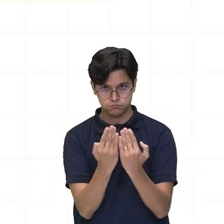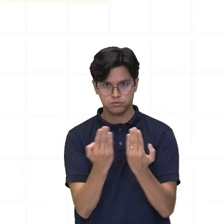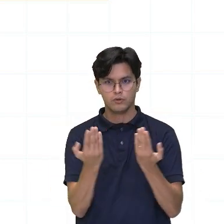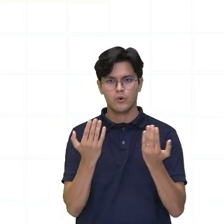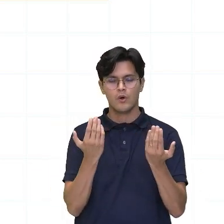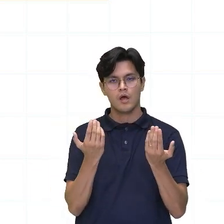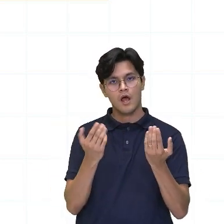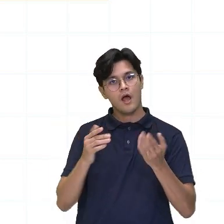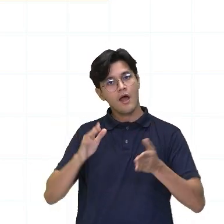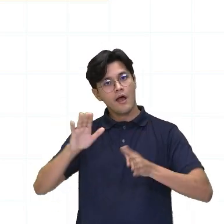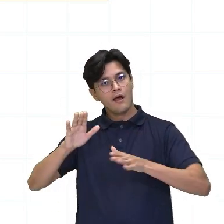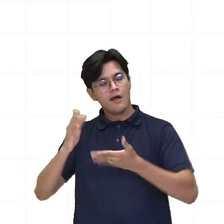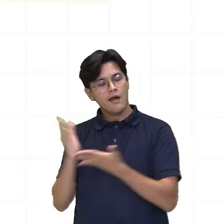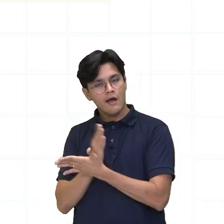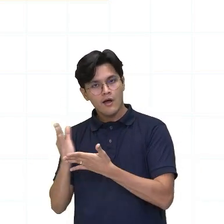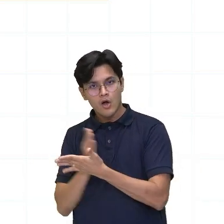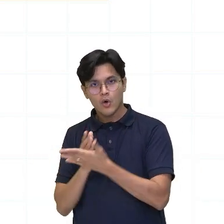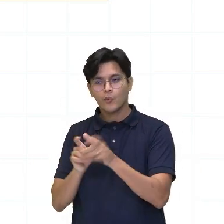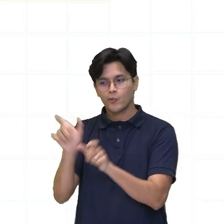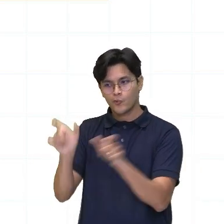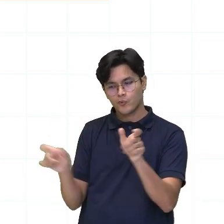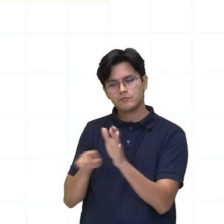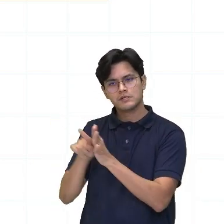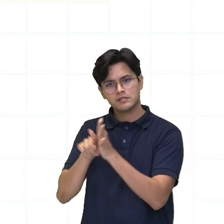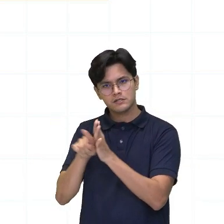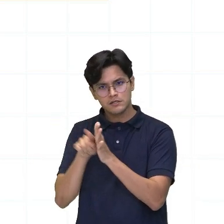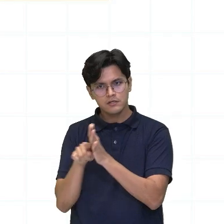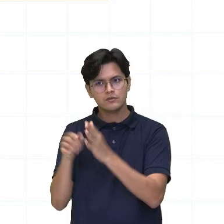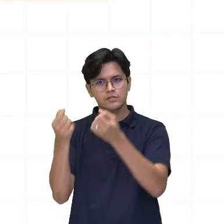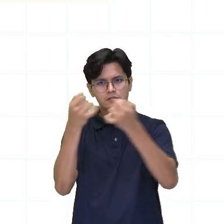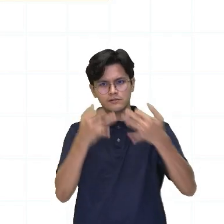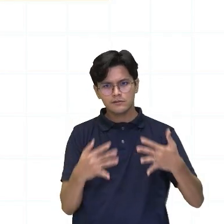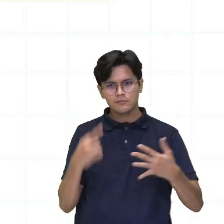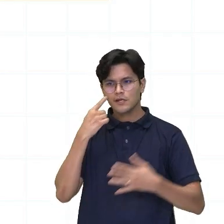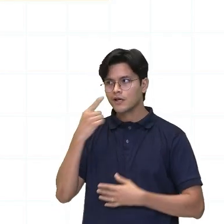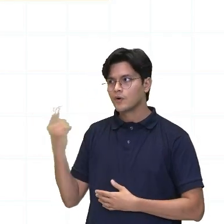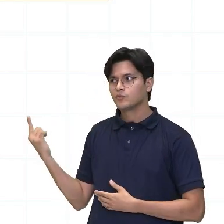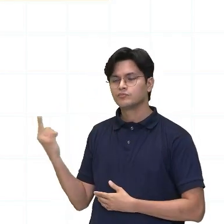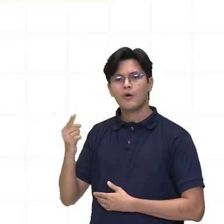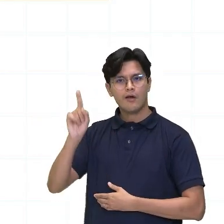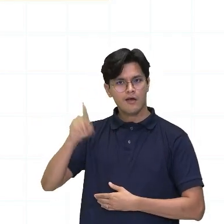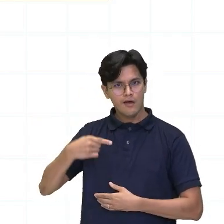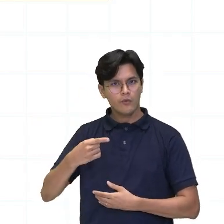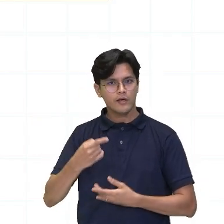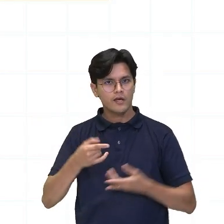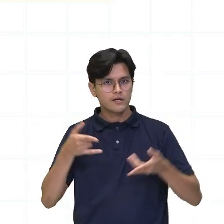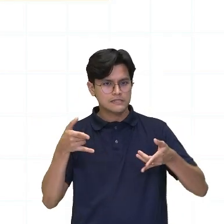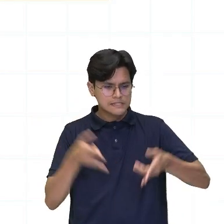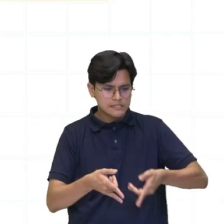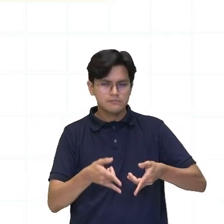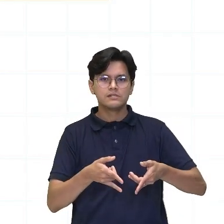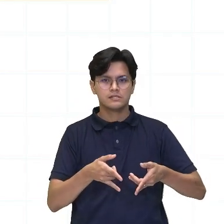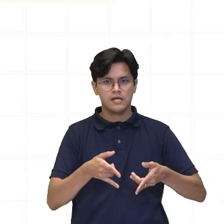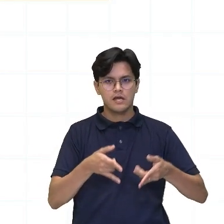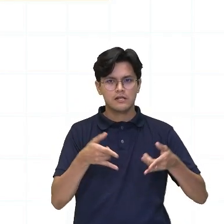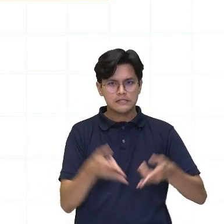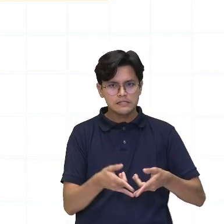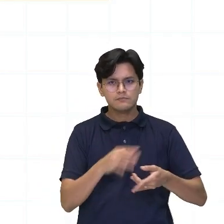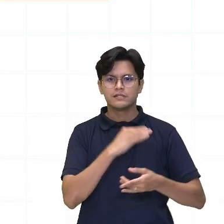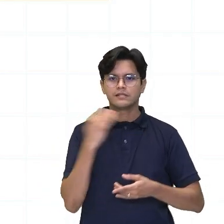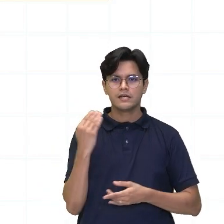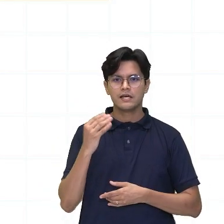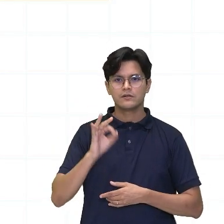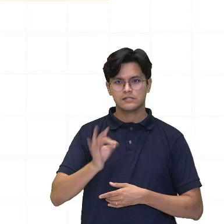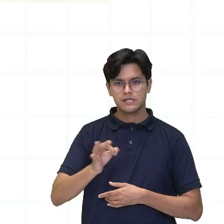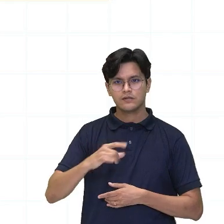cemitério. Visto de cima, ele tem um formato circular, certo? Então, a pré-história ela